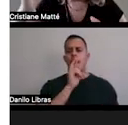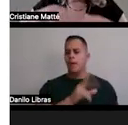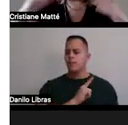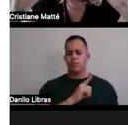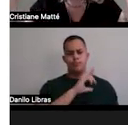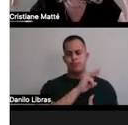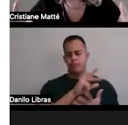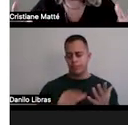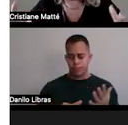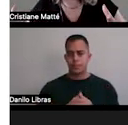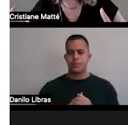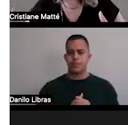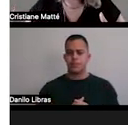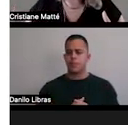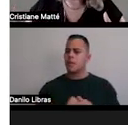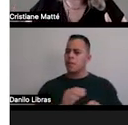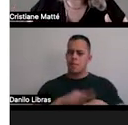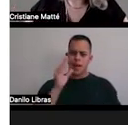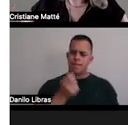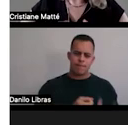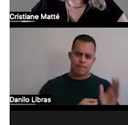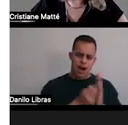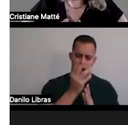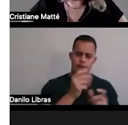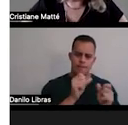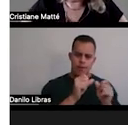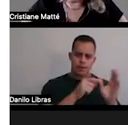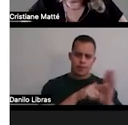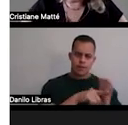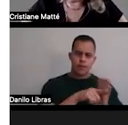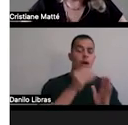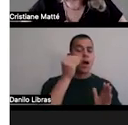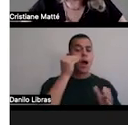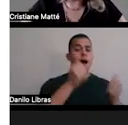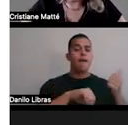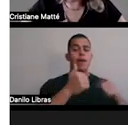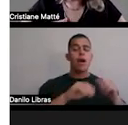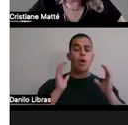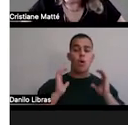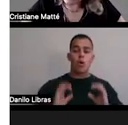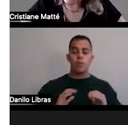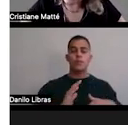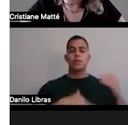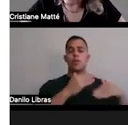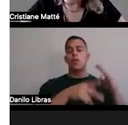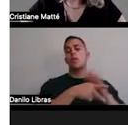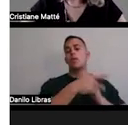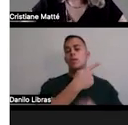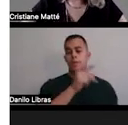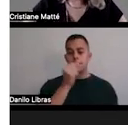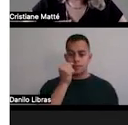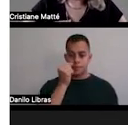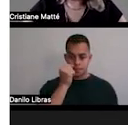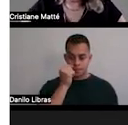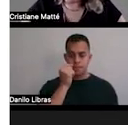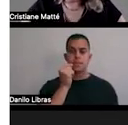assim, mais de uma dezena realmente de testes que a gente fez para avaliar o comportamento e o desenvolvimento motor desses filhotes. E o